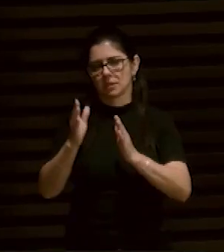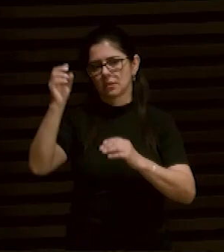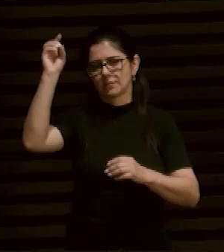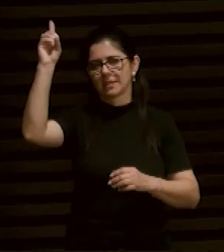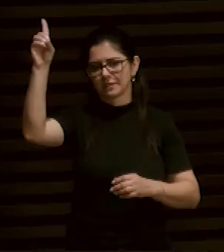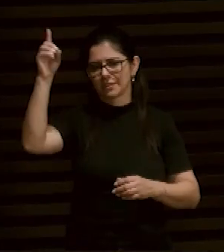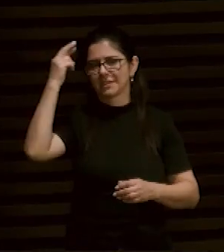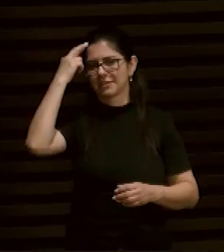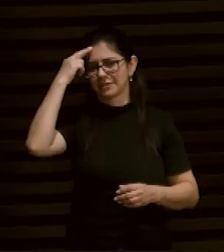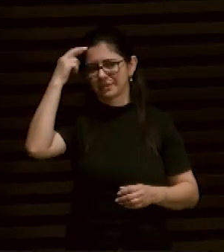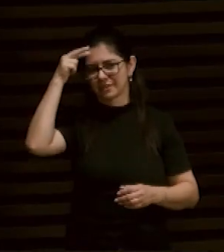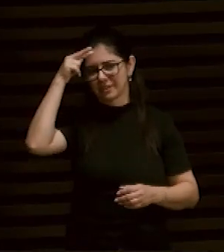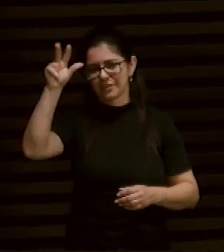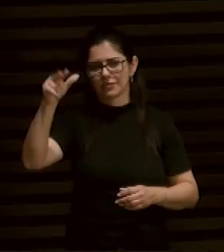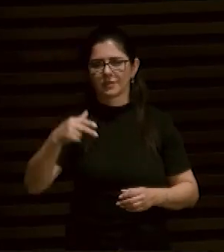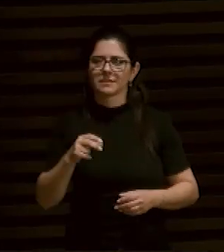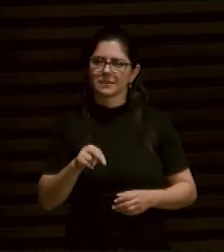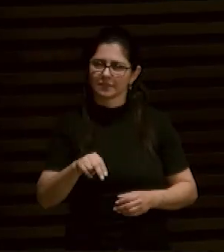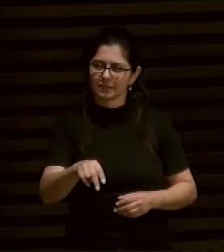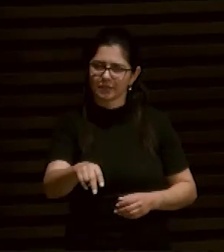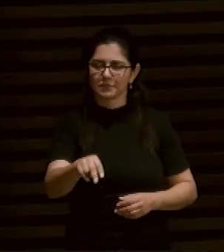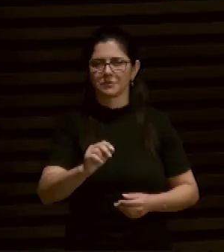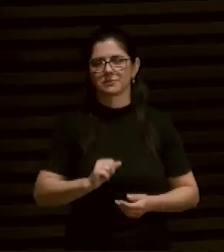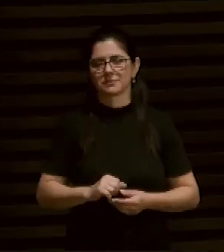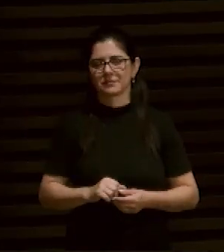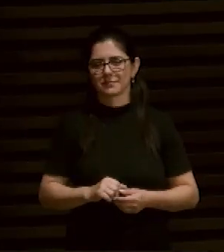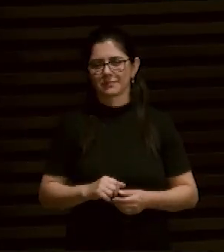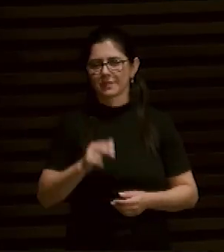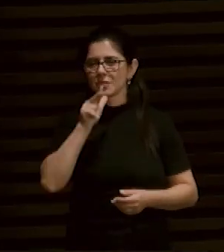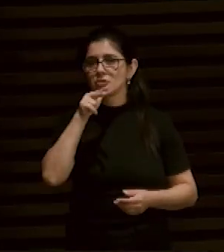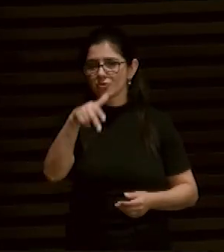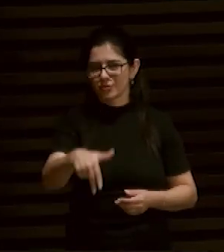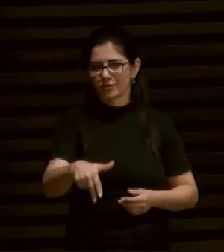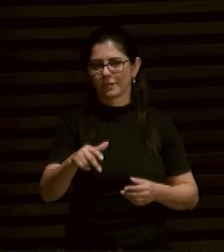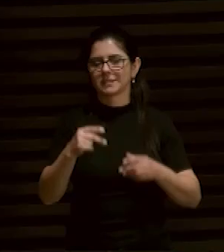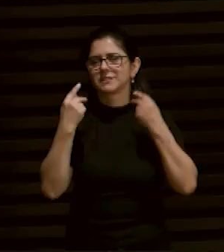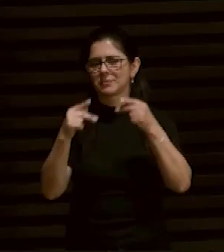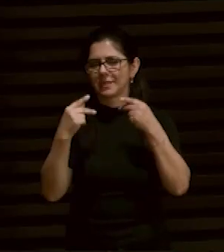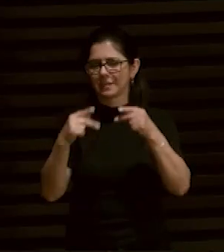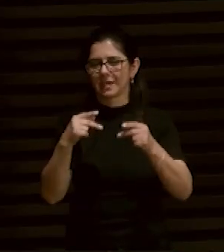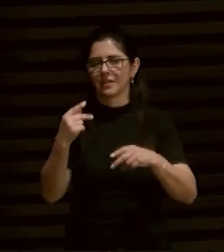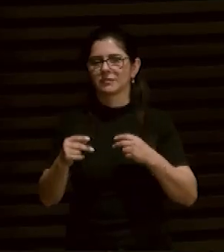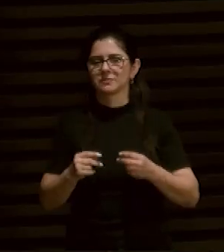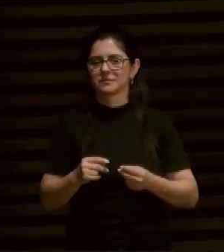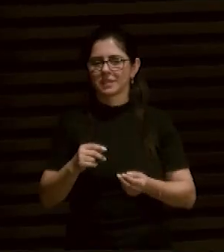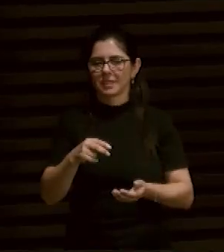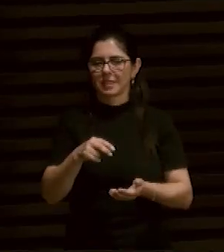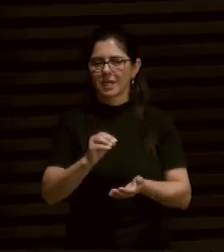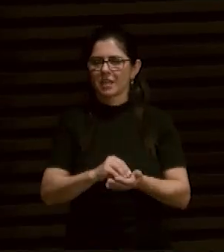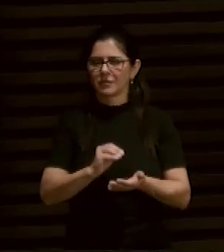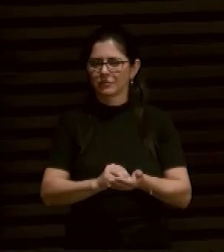Começou Jonas a percorrer a cidade, caminho de um dia, e pregava e dizia: ainda 40 dias e